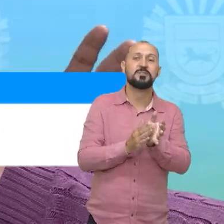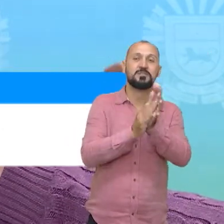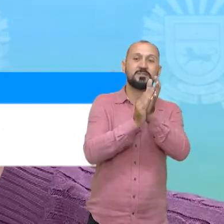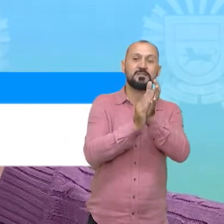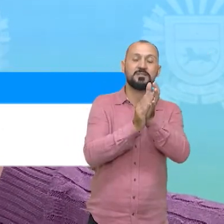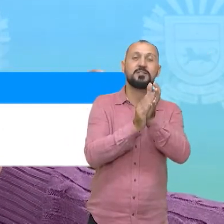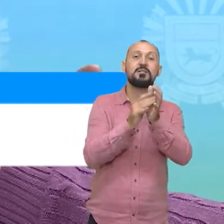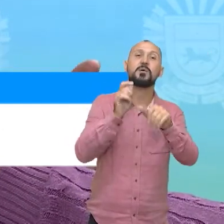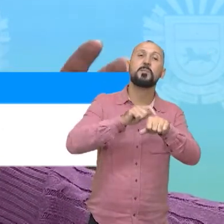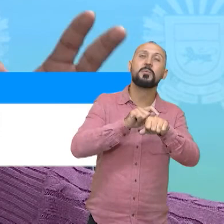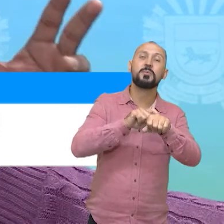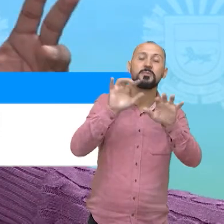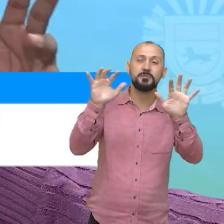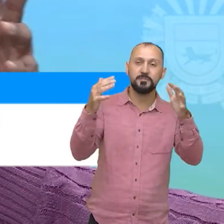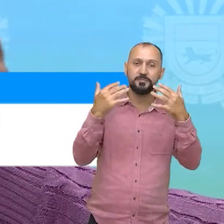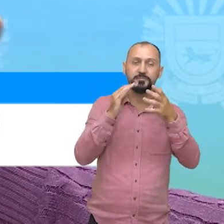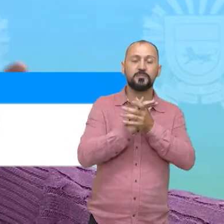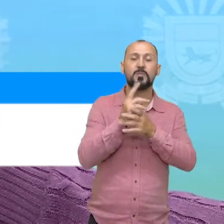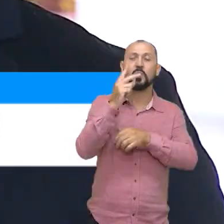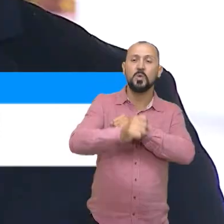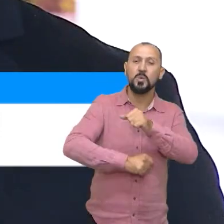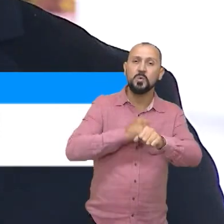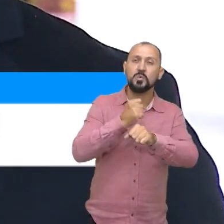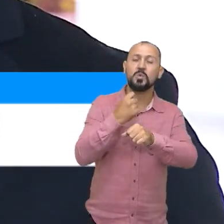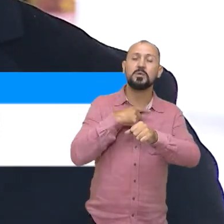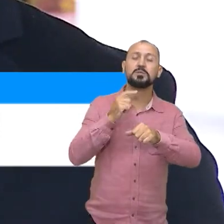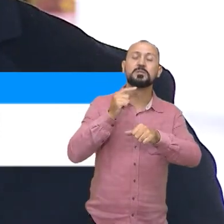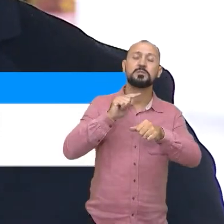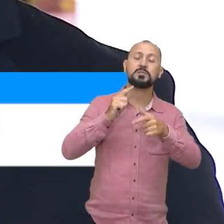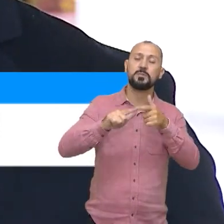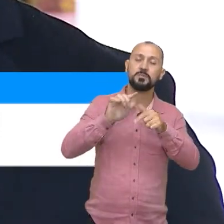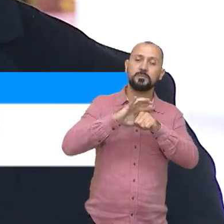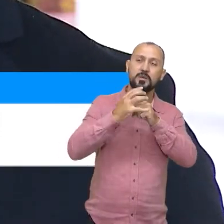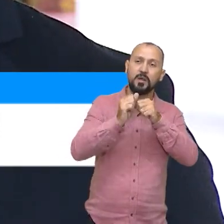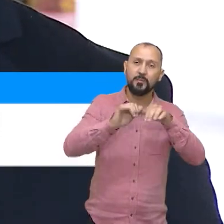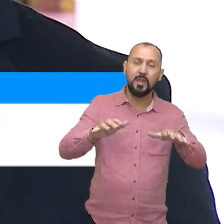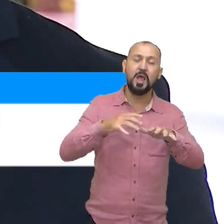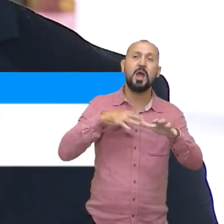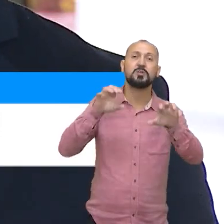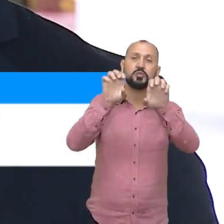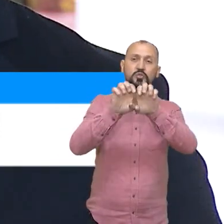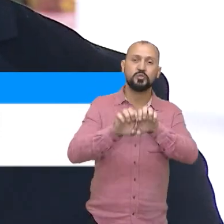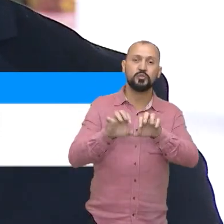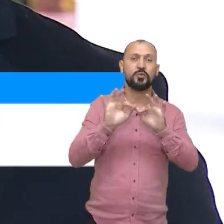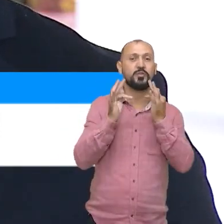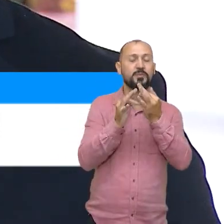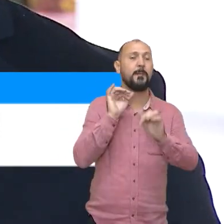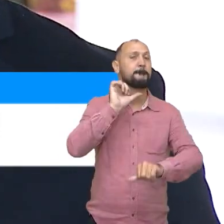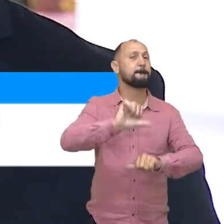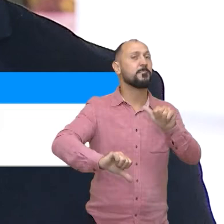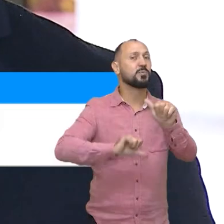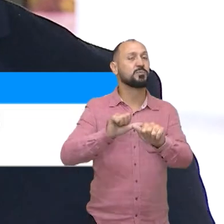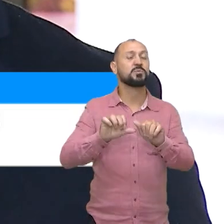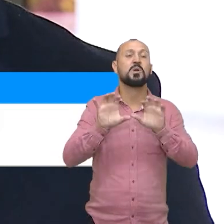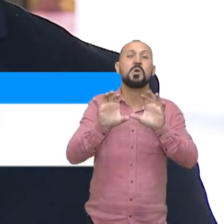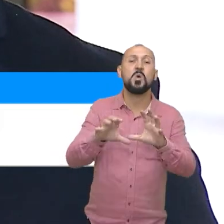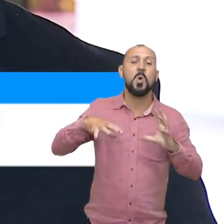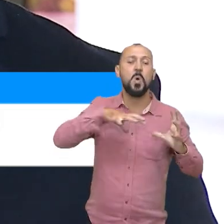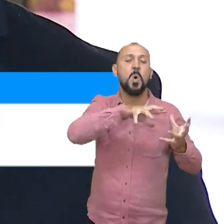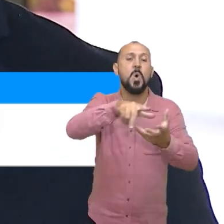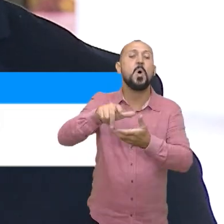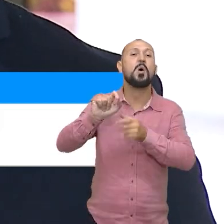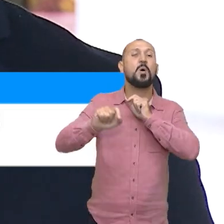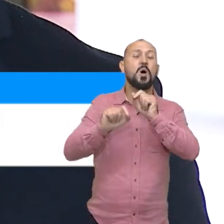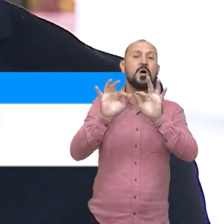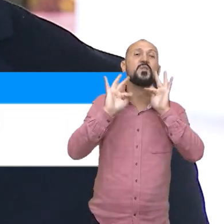essa homenagem e é chamar a atenção. Depois de 2 anos de pandemia, as estruturas familiares mudaram. E essa nova forma